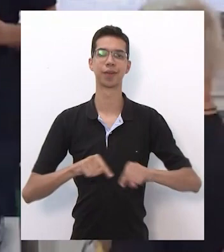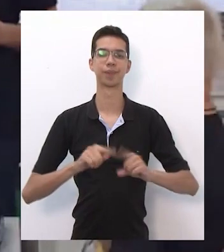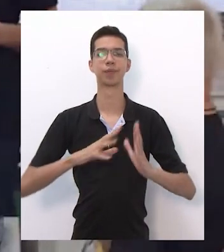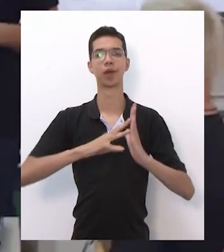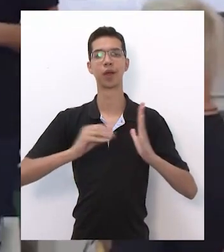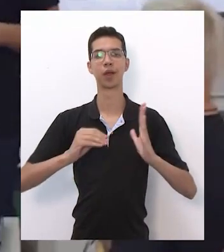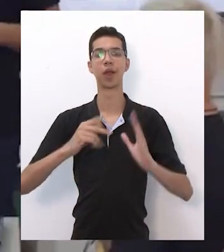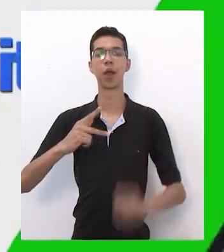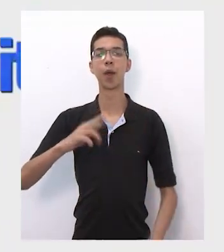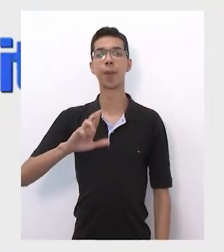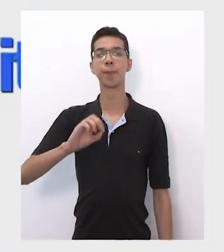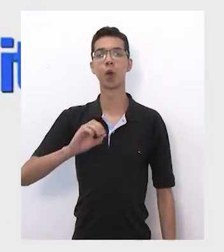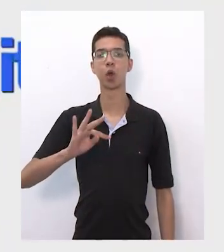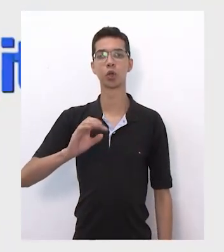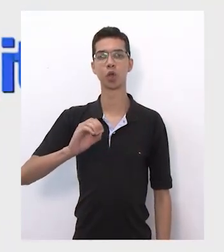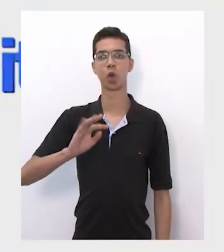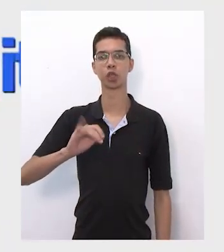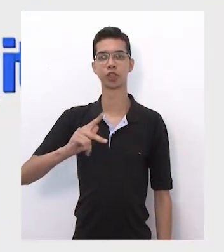fabricação digital.